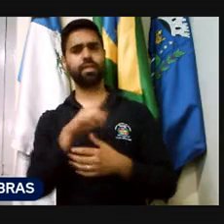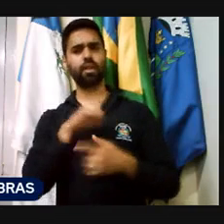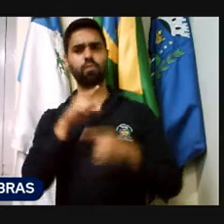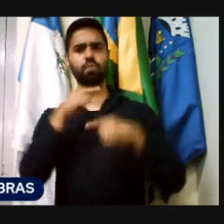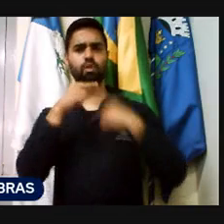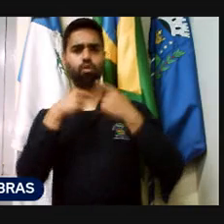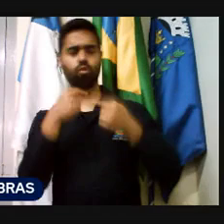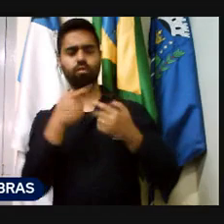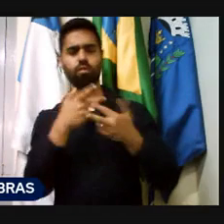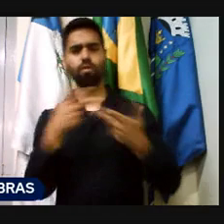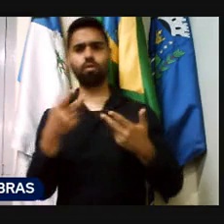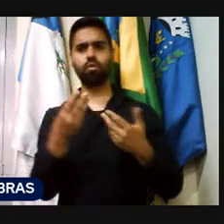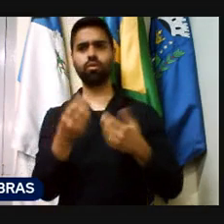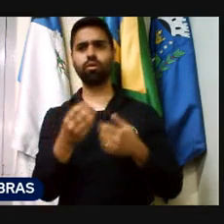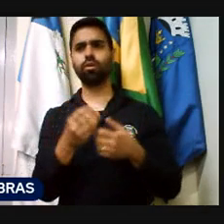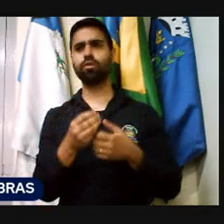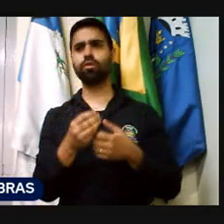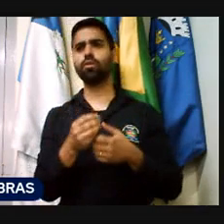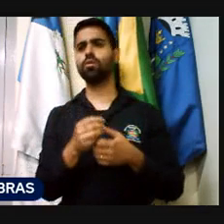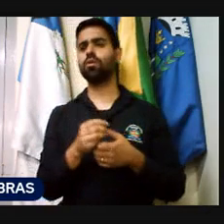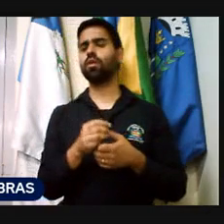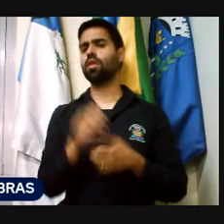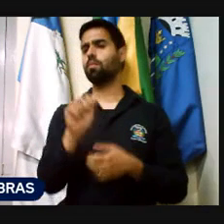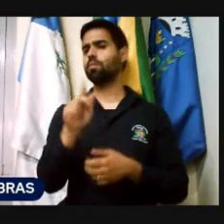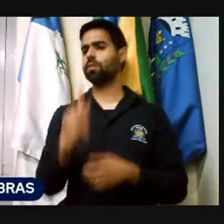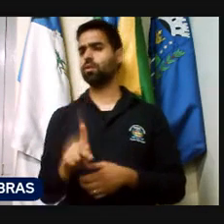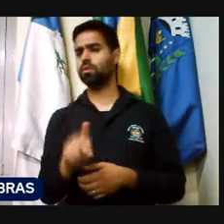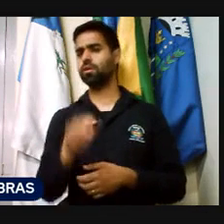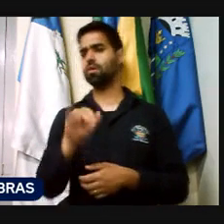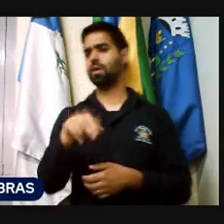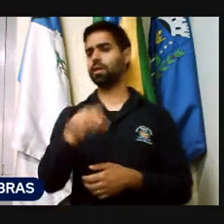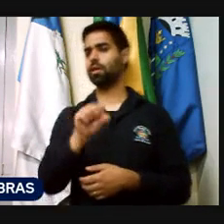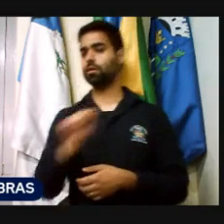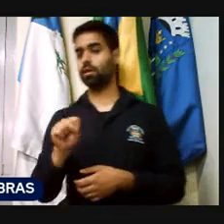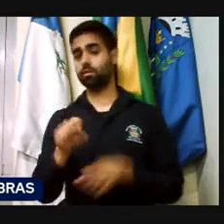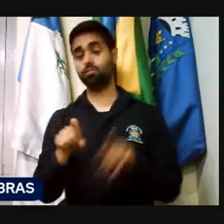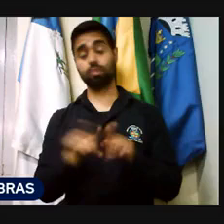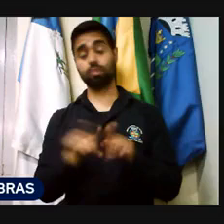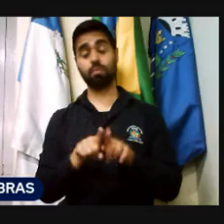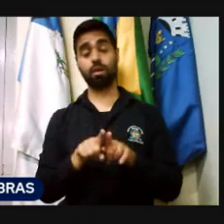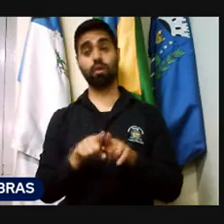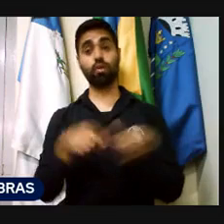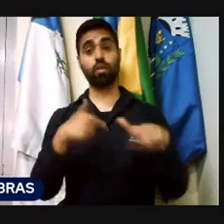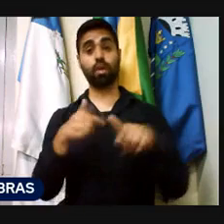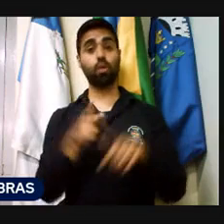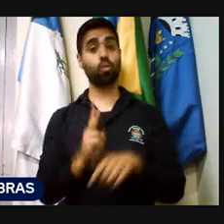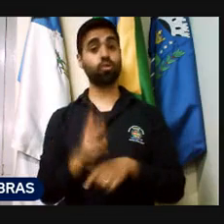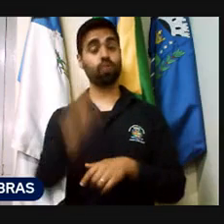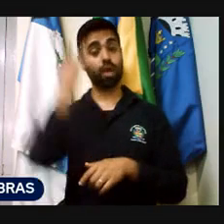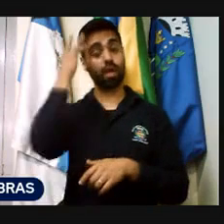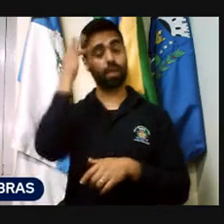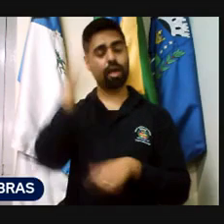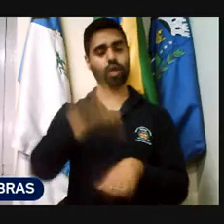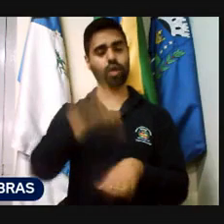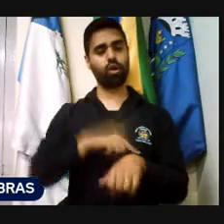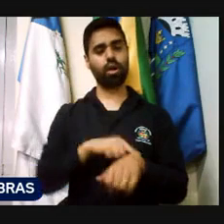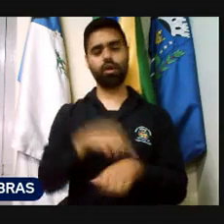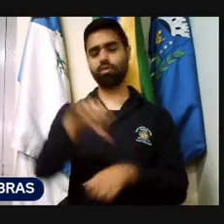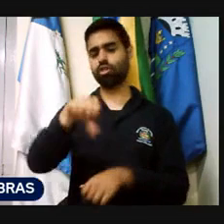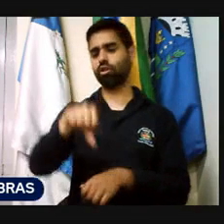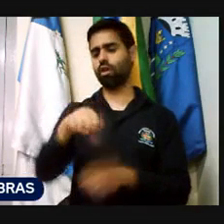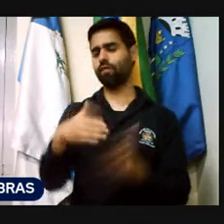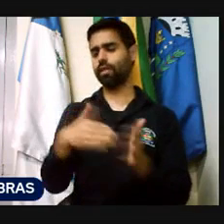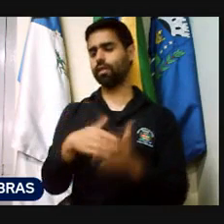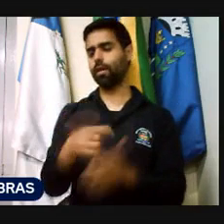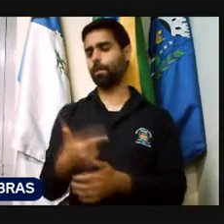dúvida sobre restituição de INSS, sobre aposentadoria, essa ação continua amanhã, no período de 9 horas da manhã até